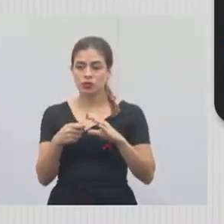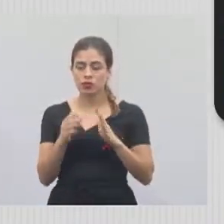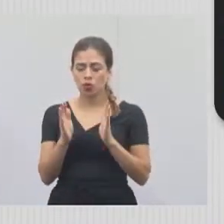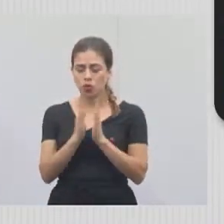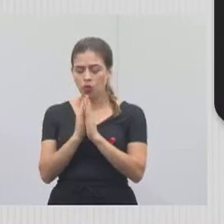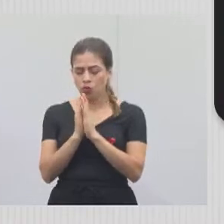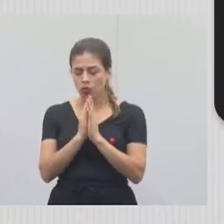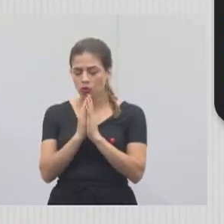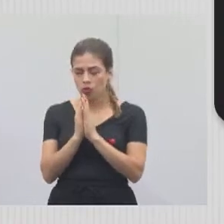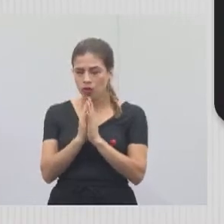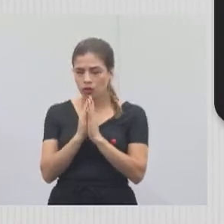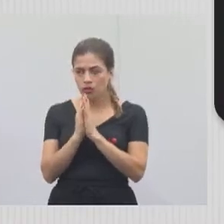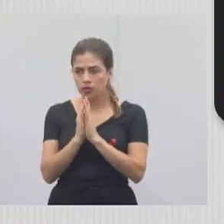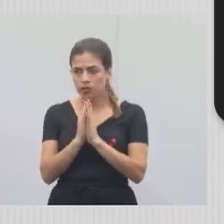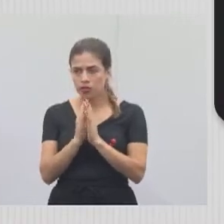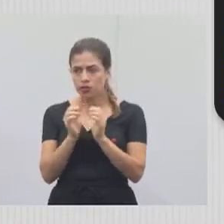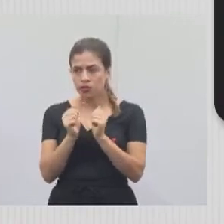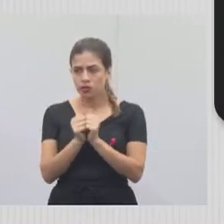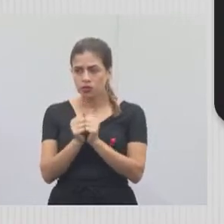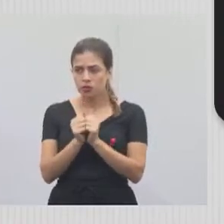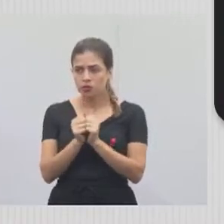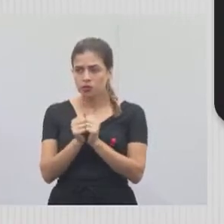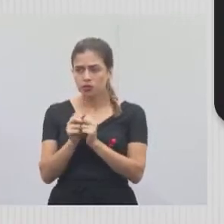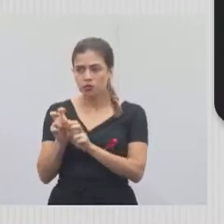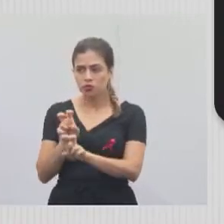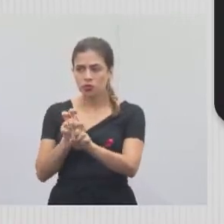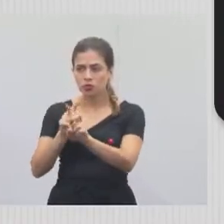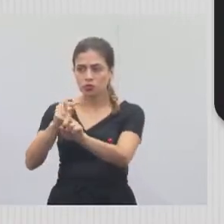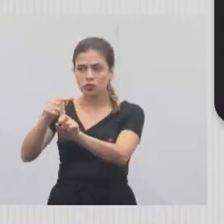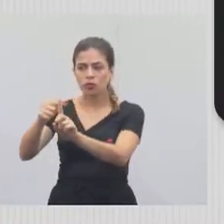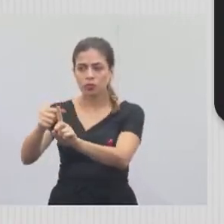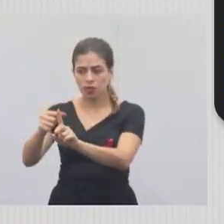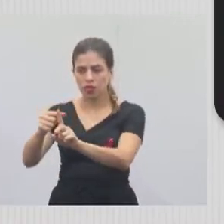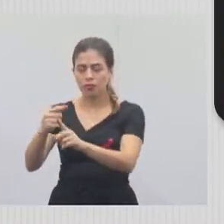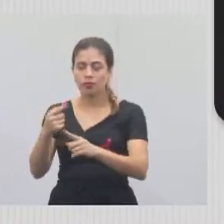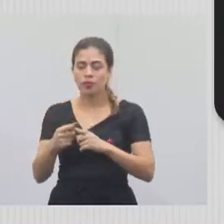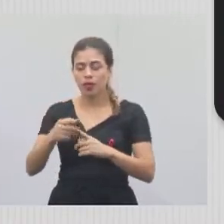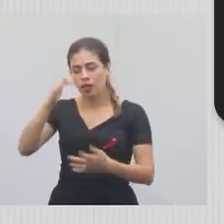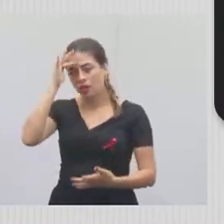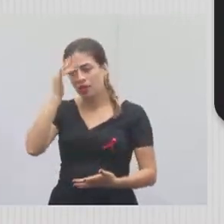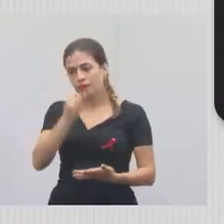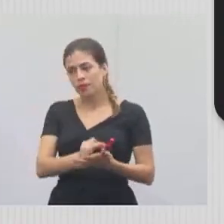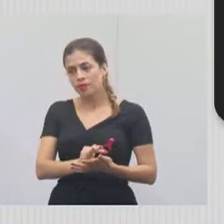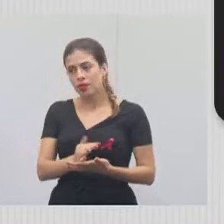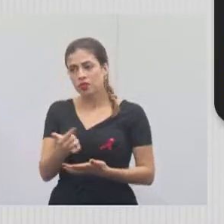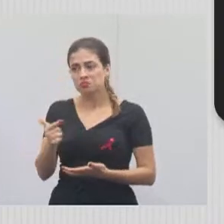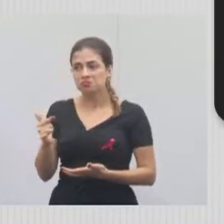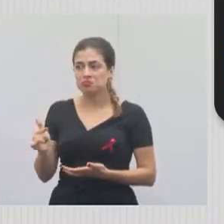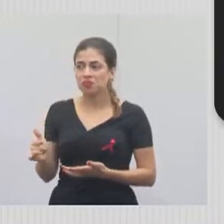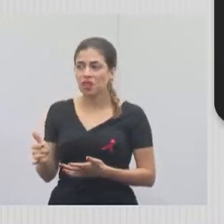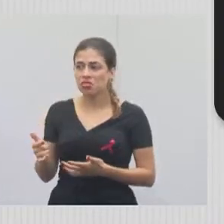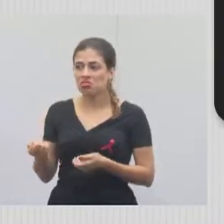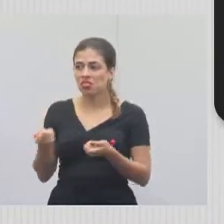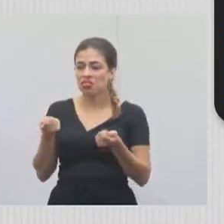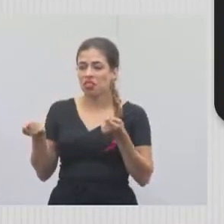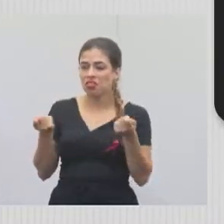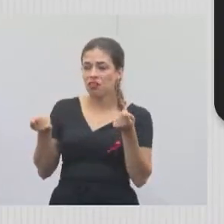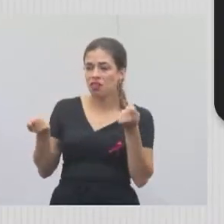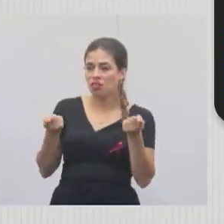momento de oração, né, junto com esses romeiros ali, porque a fé não tem negócio